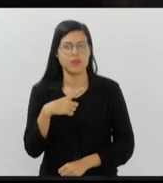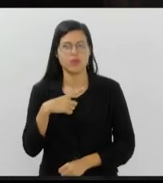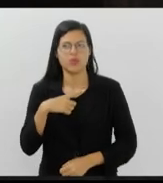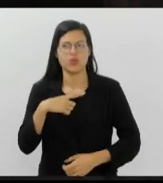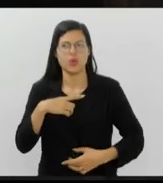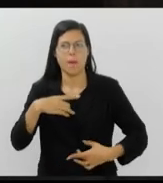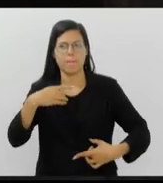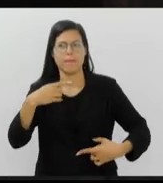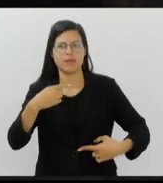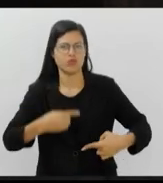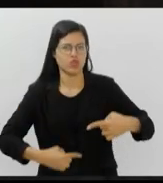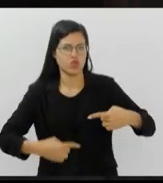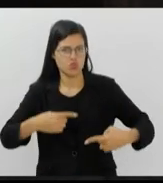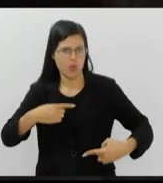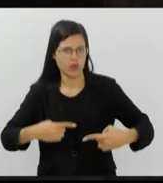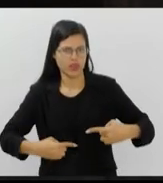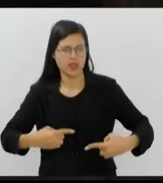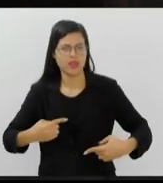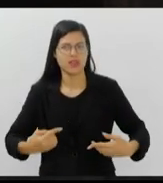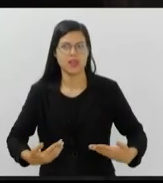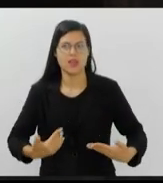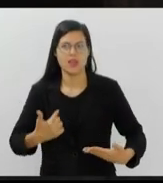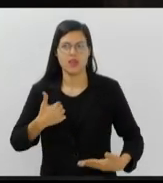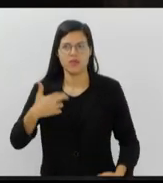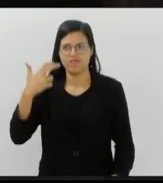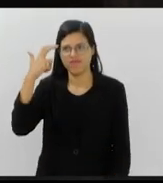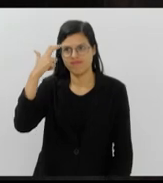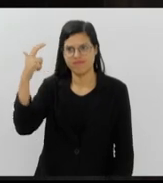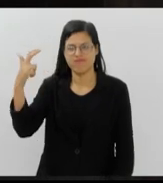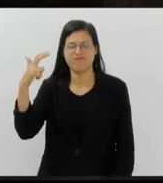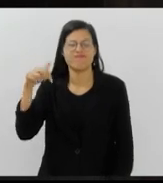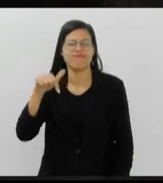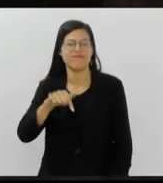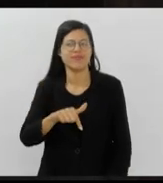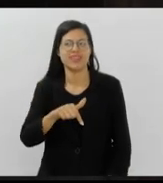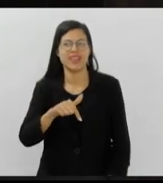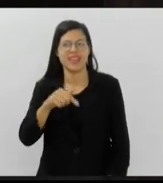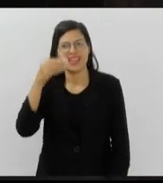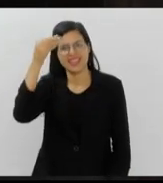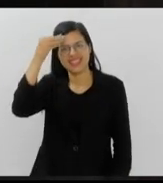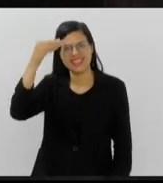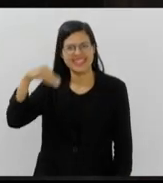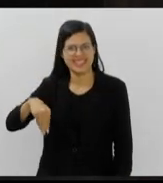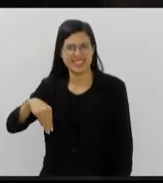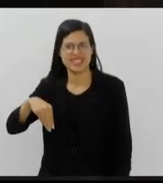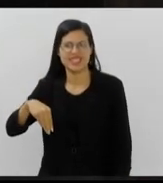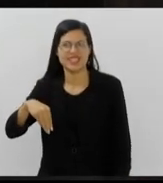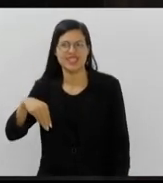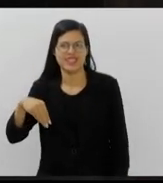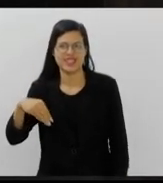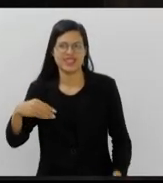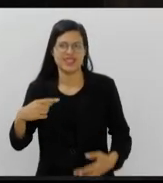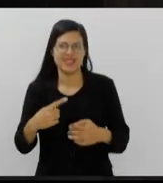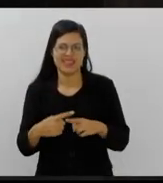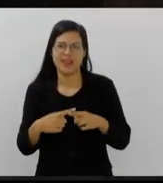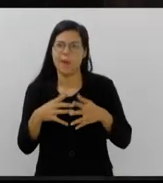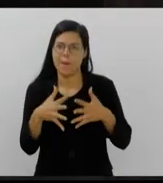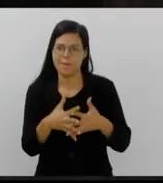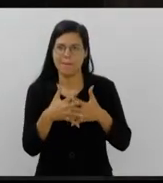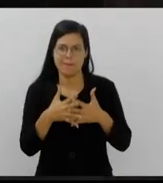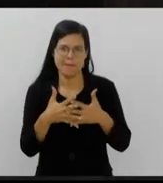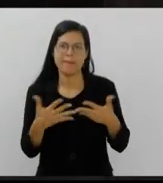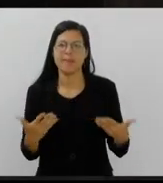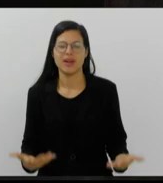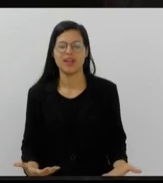disputa, e eu, sabiamente inspirado em Ana Tereza Basílio, desisti da disputa diante dessa complexidade, né, que